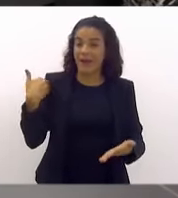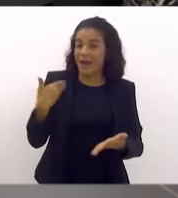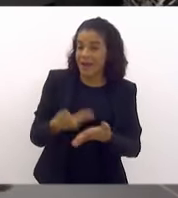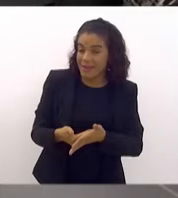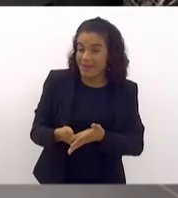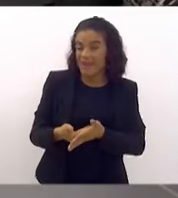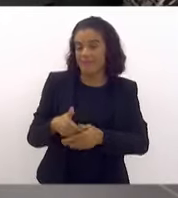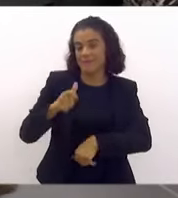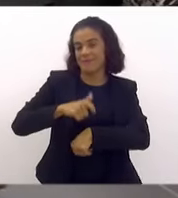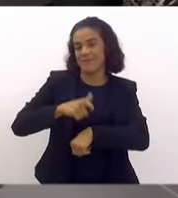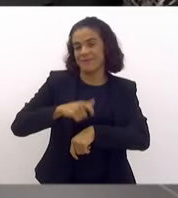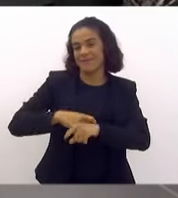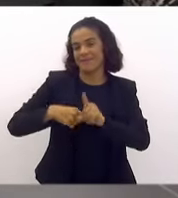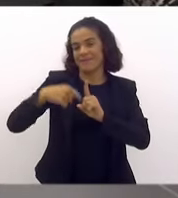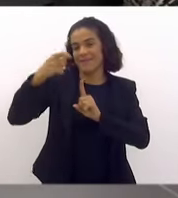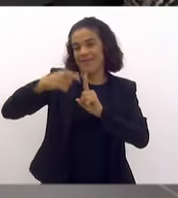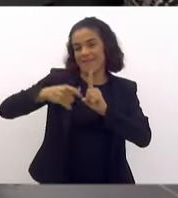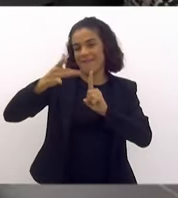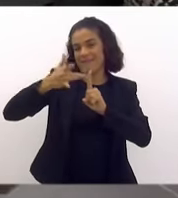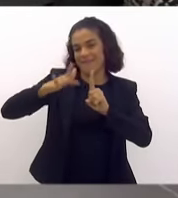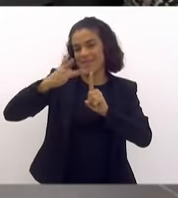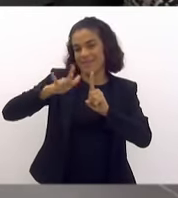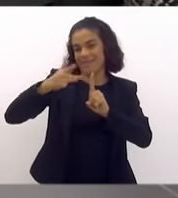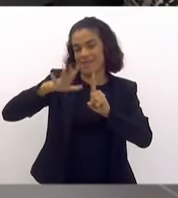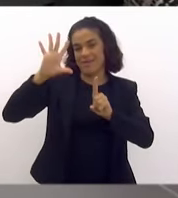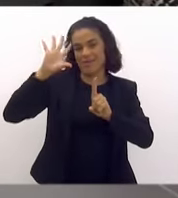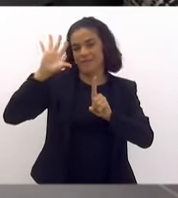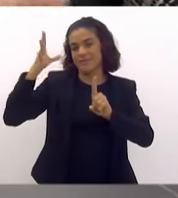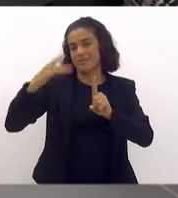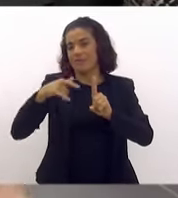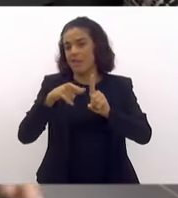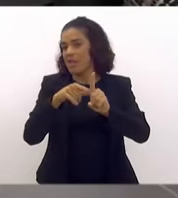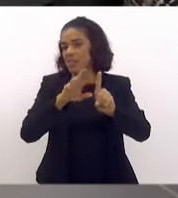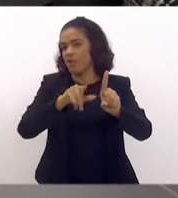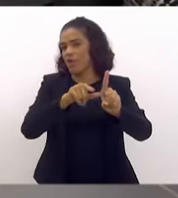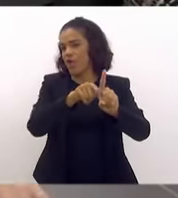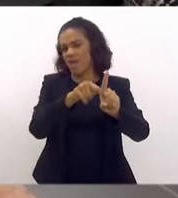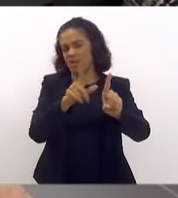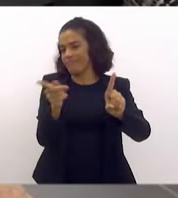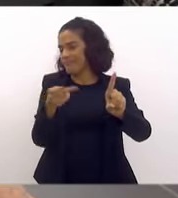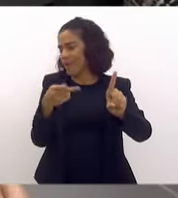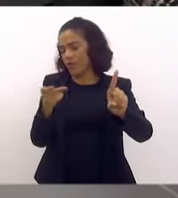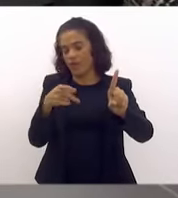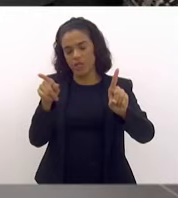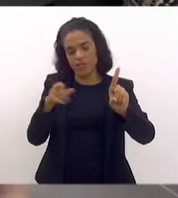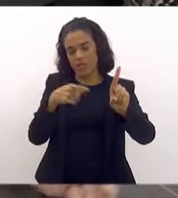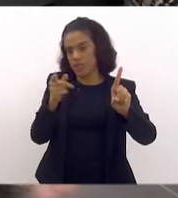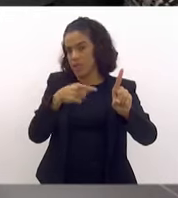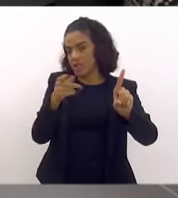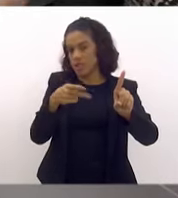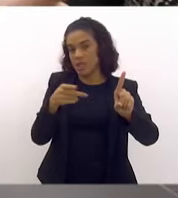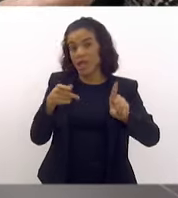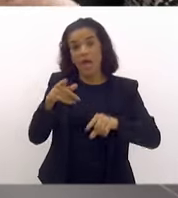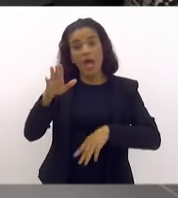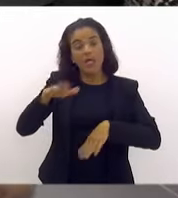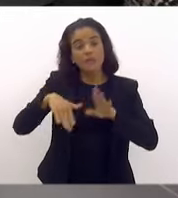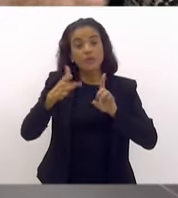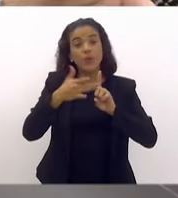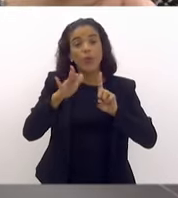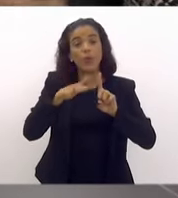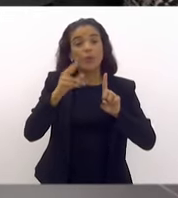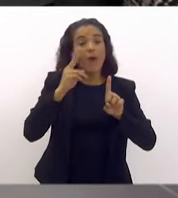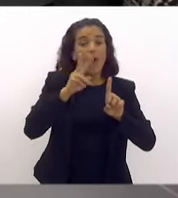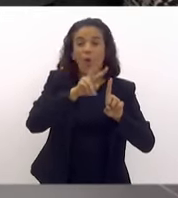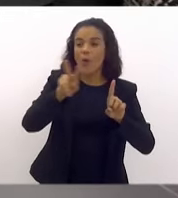naquele momento perante o juízo da decisão da sua vida e diga ó realmente não foi não tem nada a ver tem vítima que reconhecia outro O